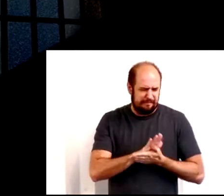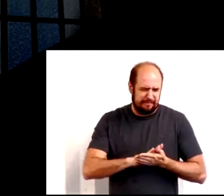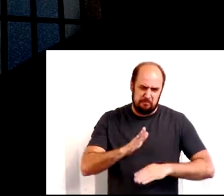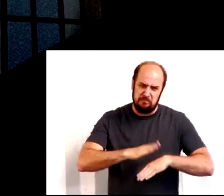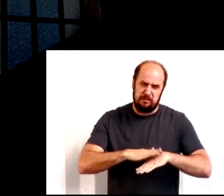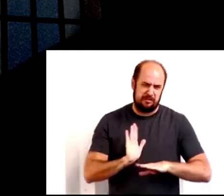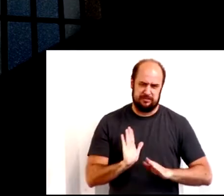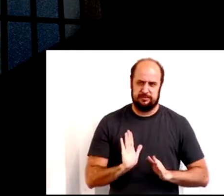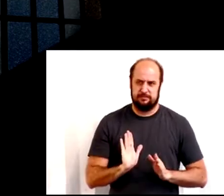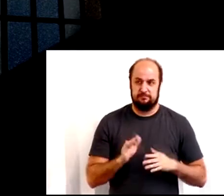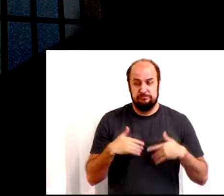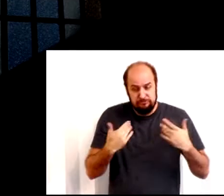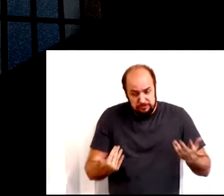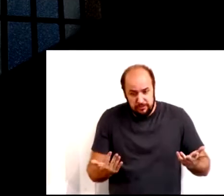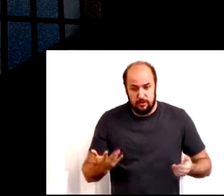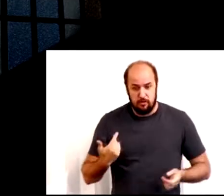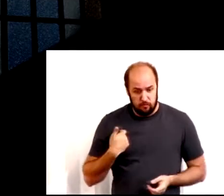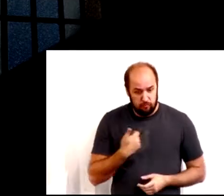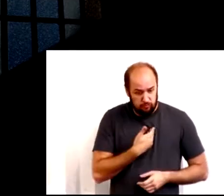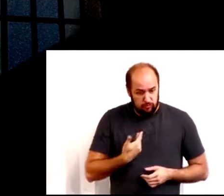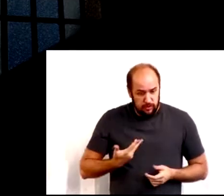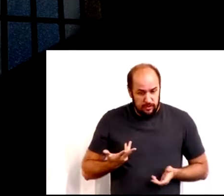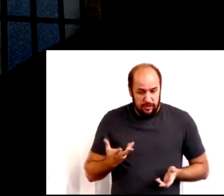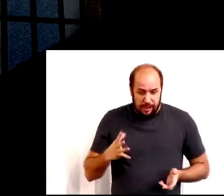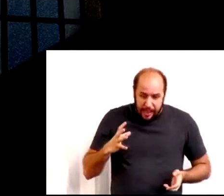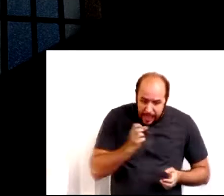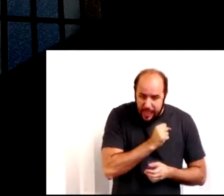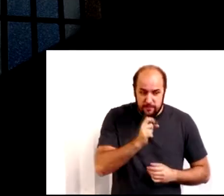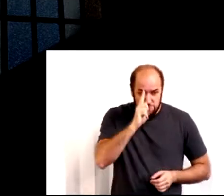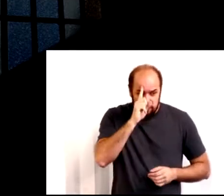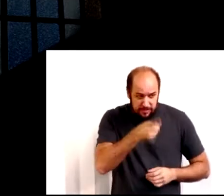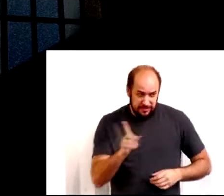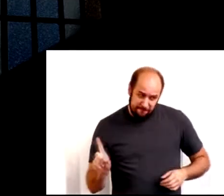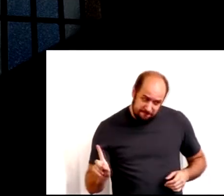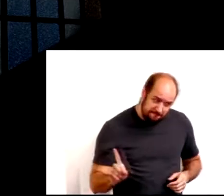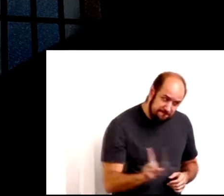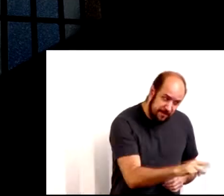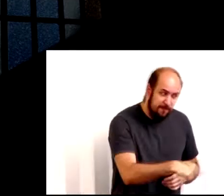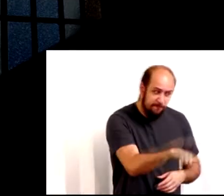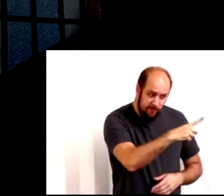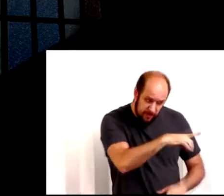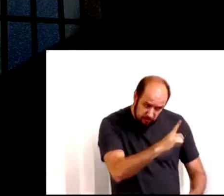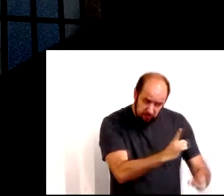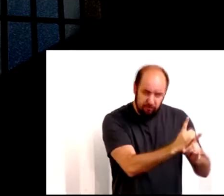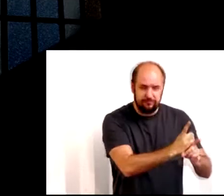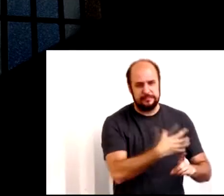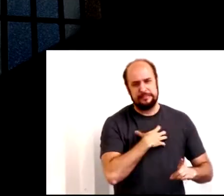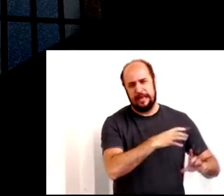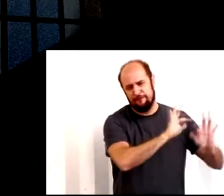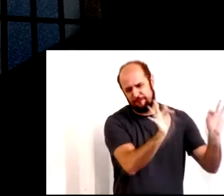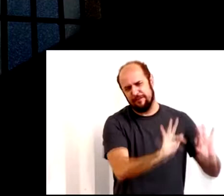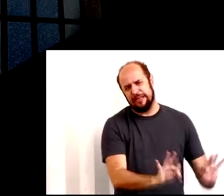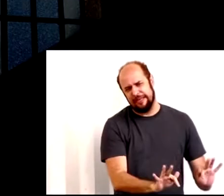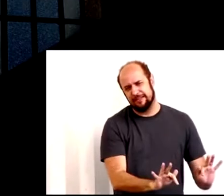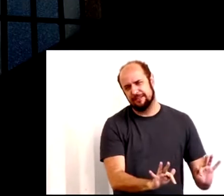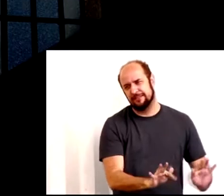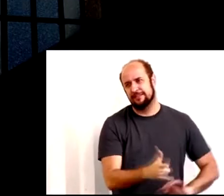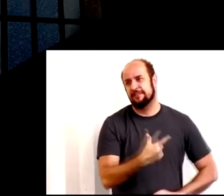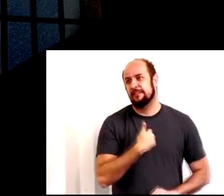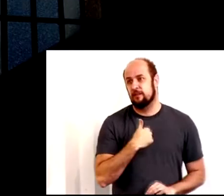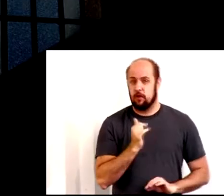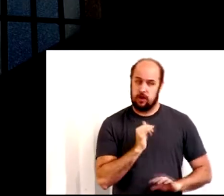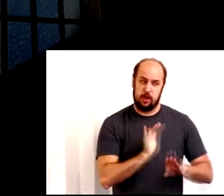tristeza. Por isso, tanto mais me apresso em mandá-lo, para que, vendo-o novamente, vos alegreis, e eu tenha